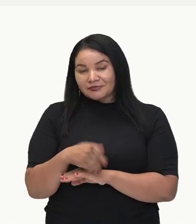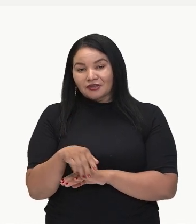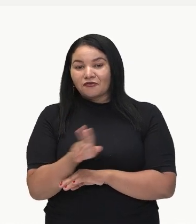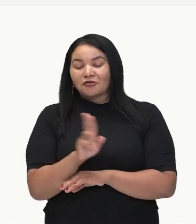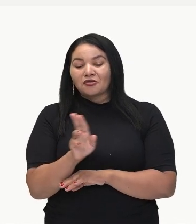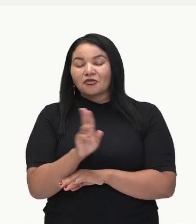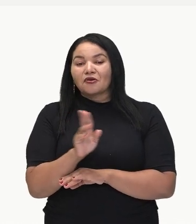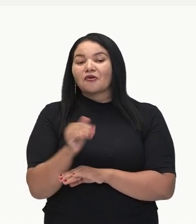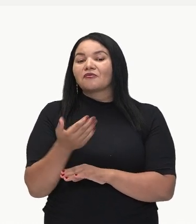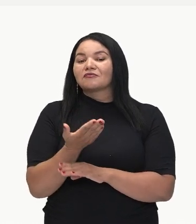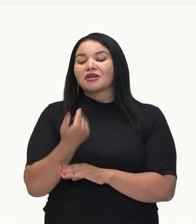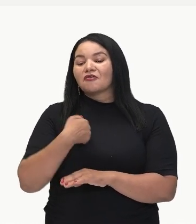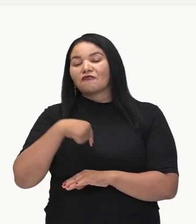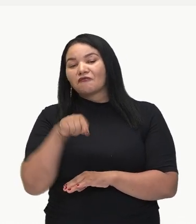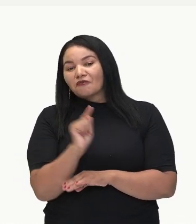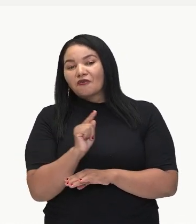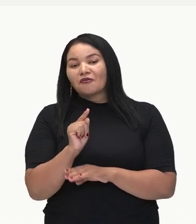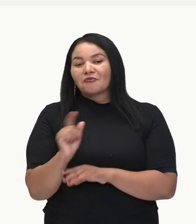vou ao